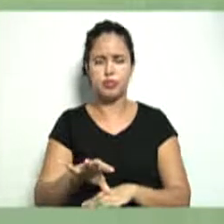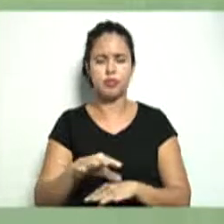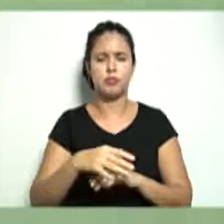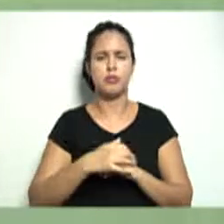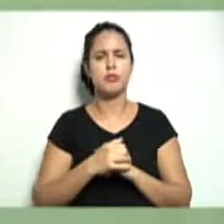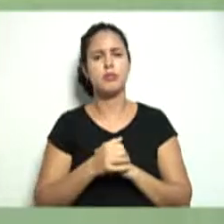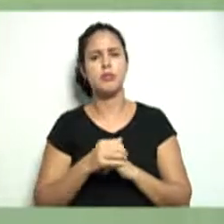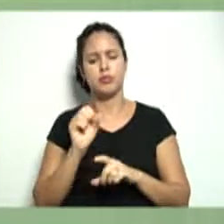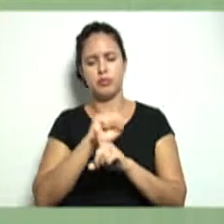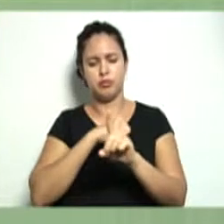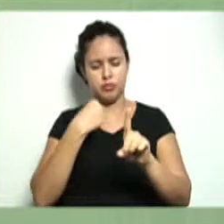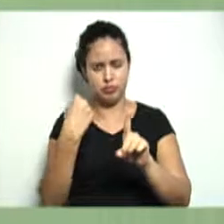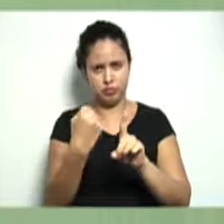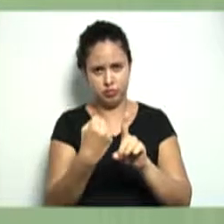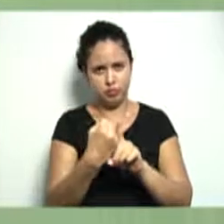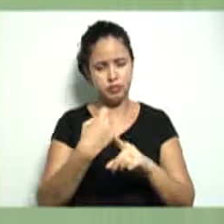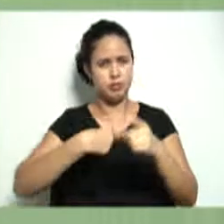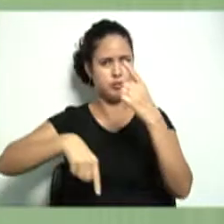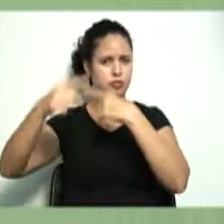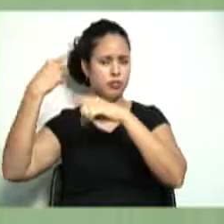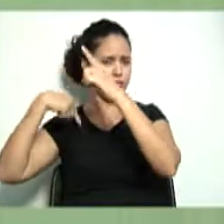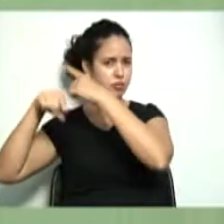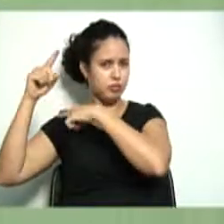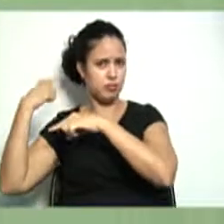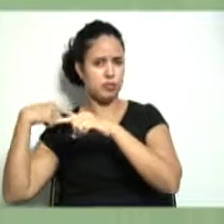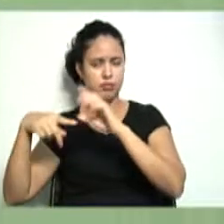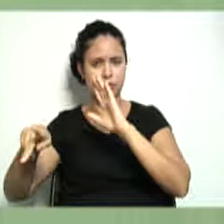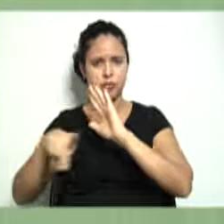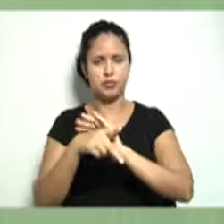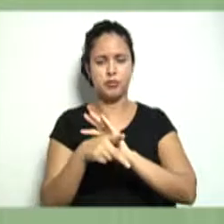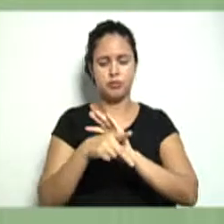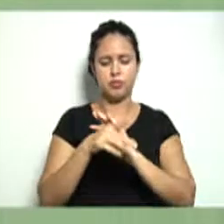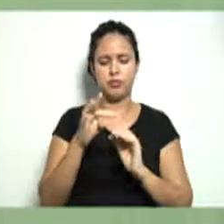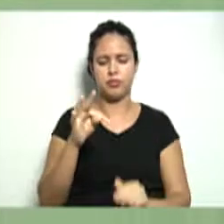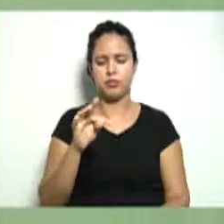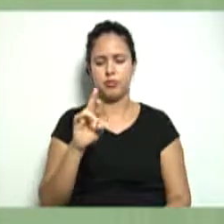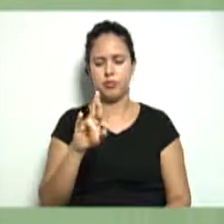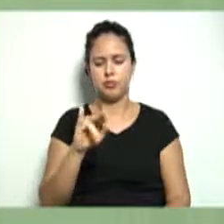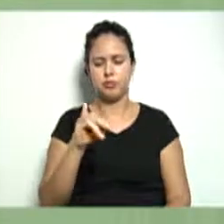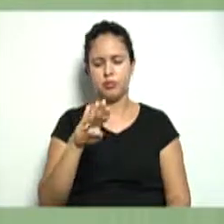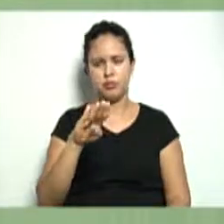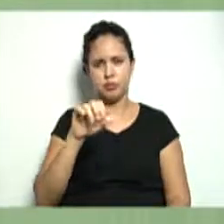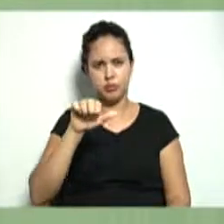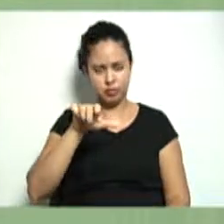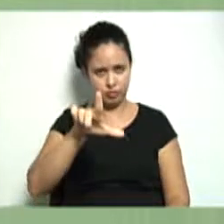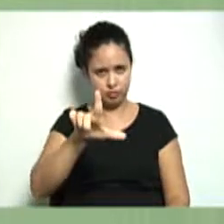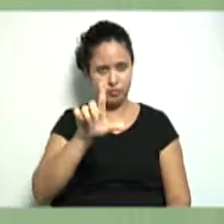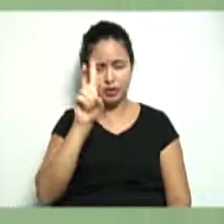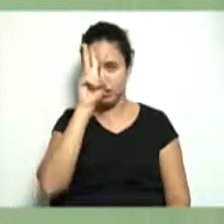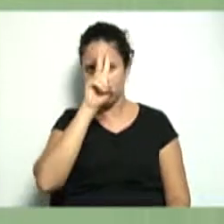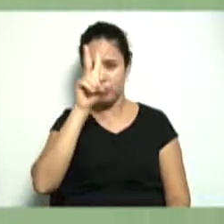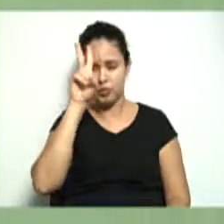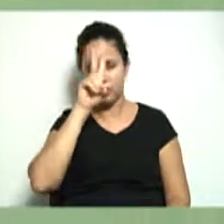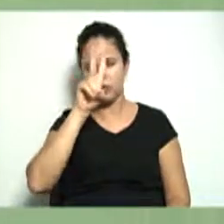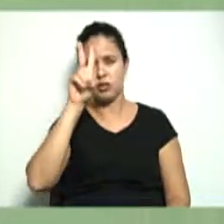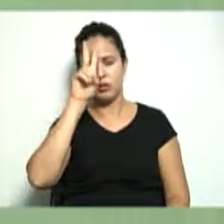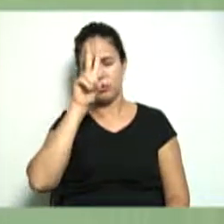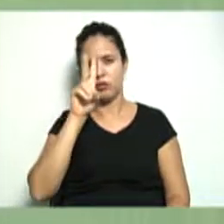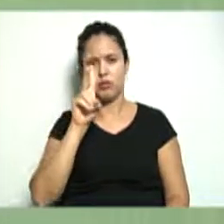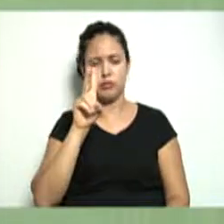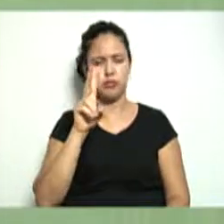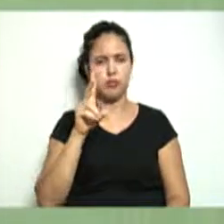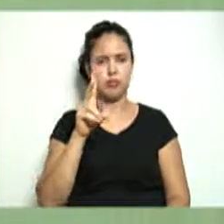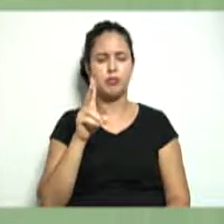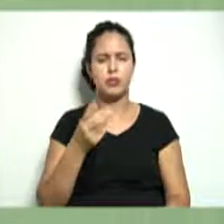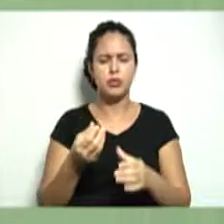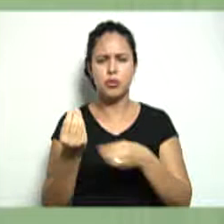momento, para a sociedade que vivia no modo de produção tribal. Vamos lembrar lá no modo de produção tribal,